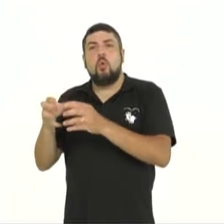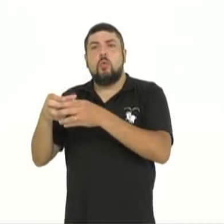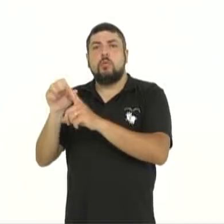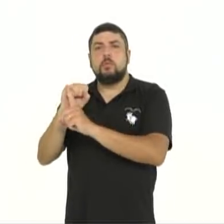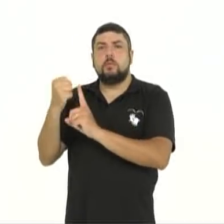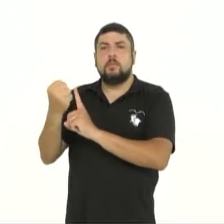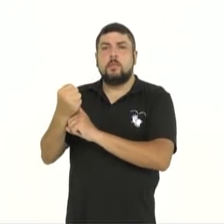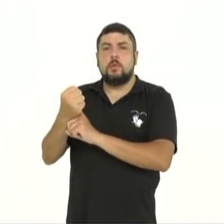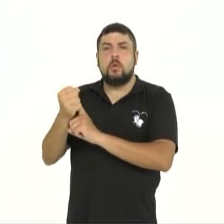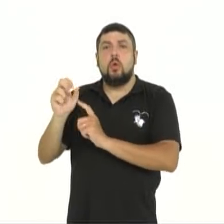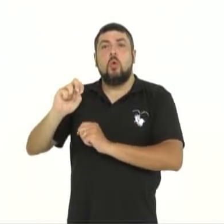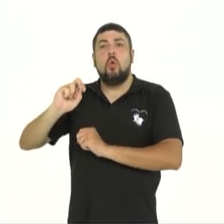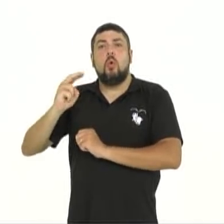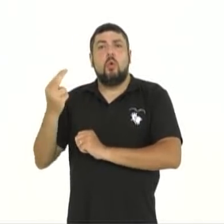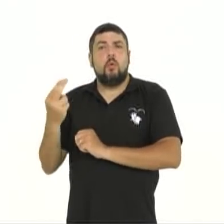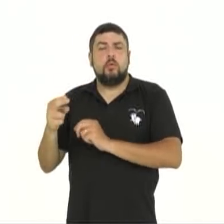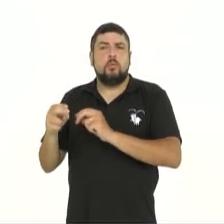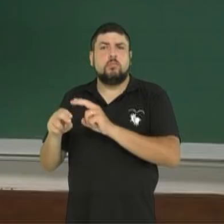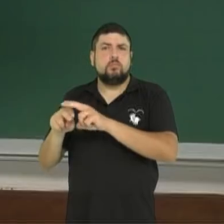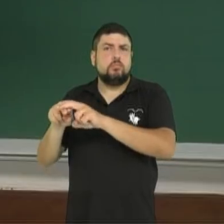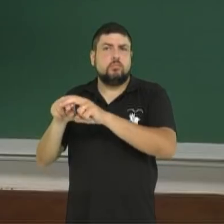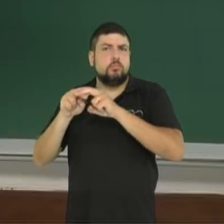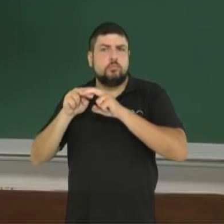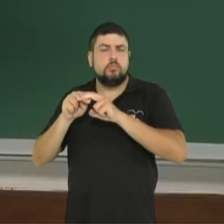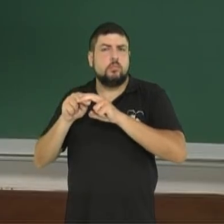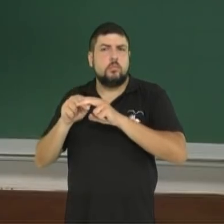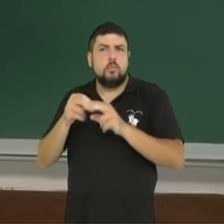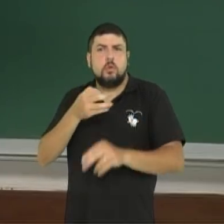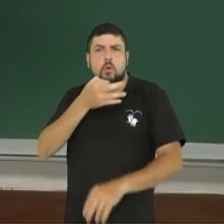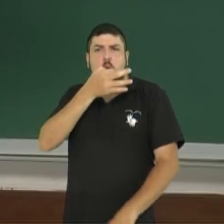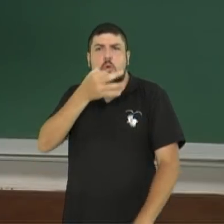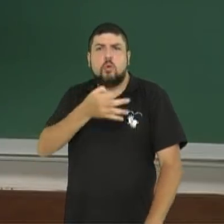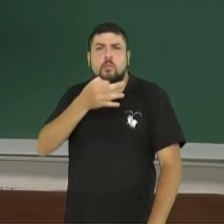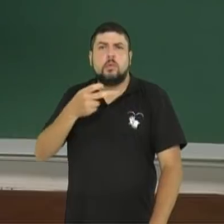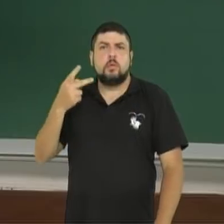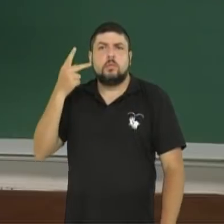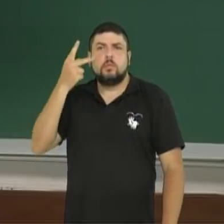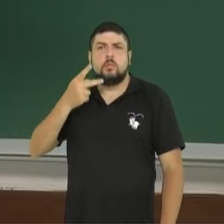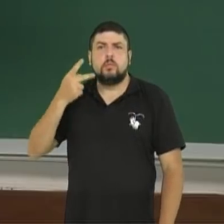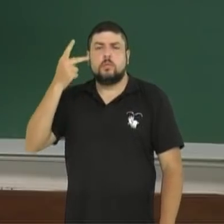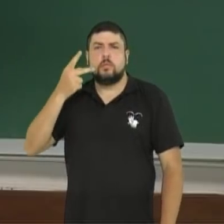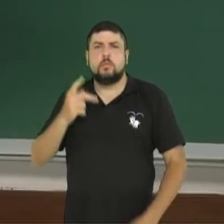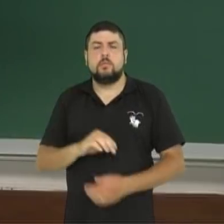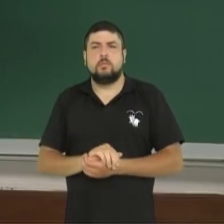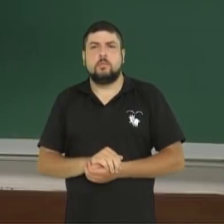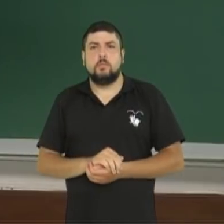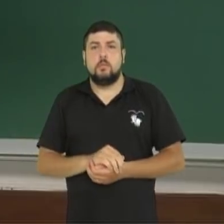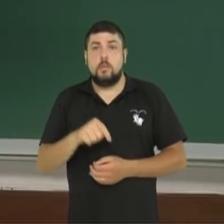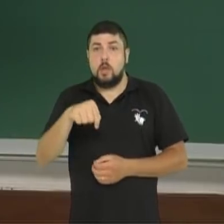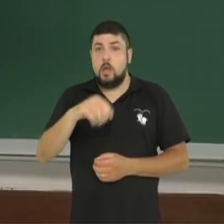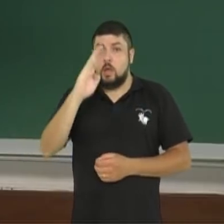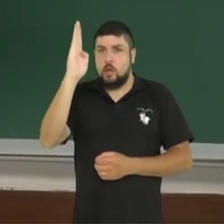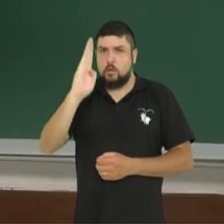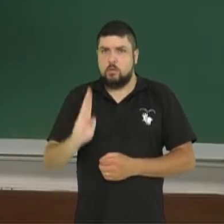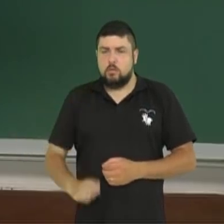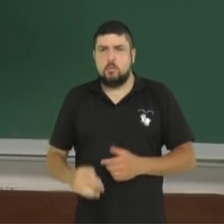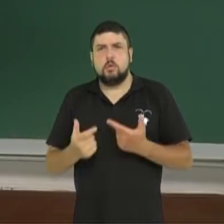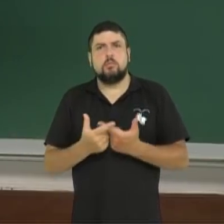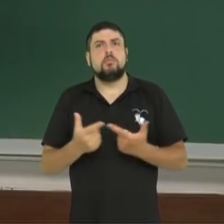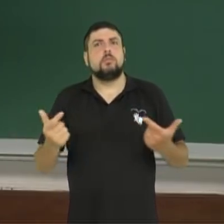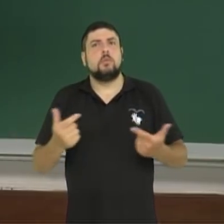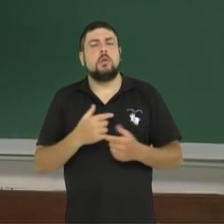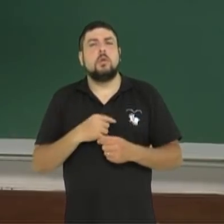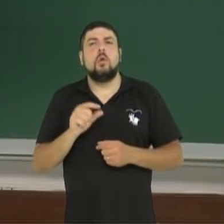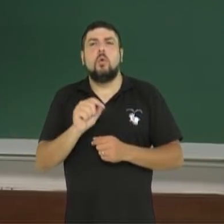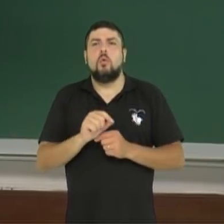até mesmo referente a uma situação de opinião política. Né? Então, no Brasil, a gente tem um direito assegurado na nossa Constituição